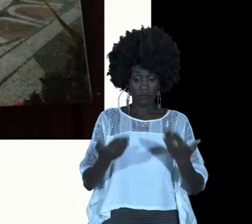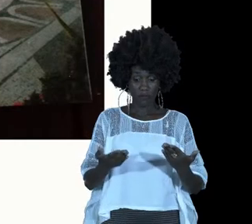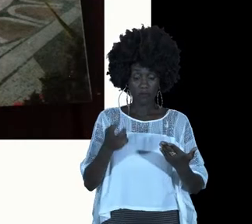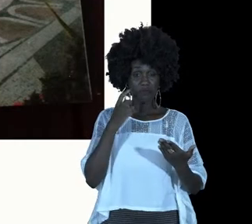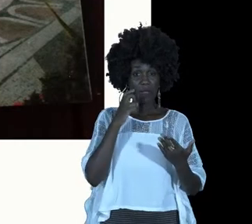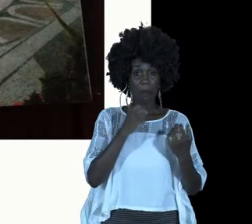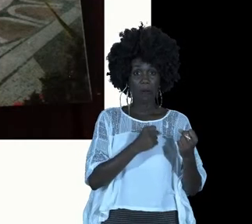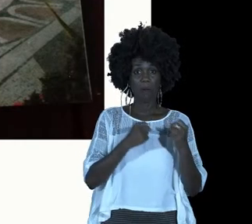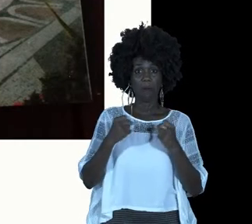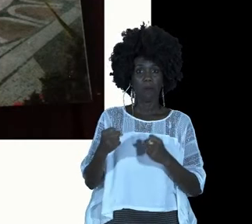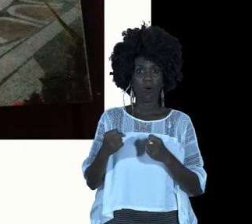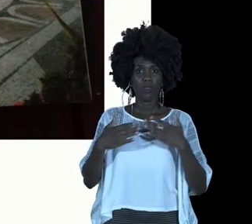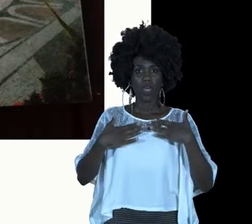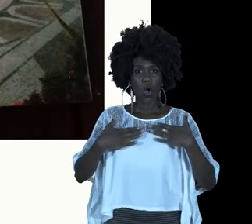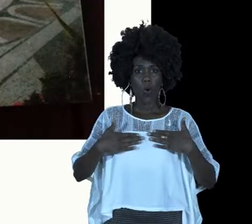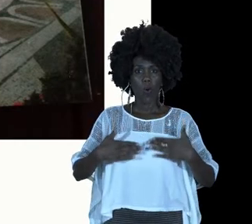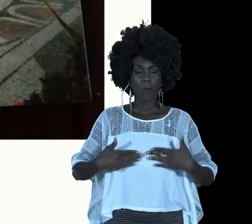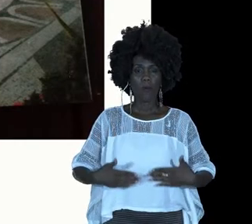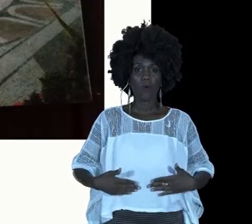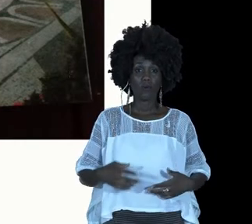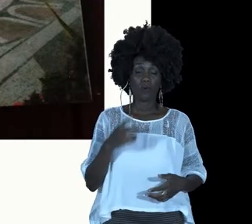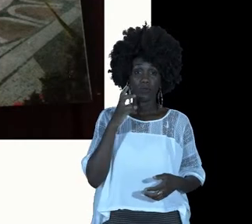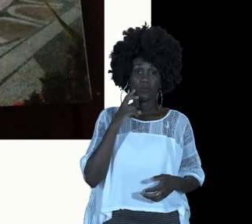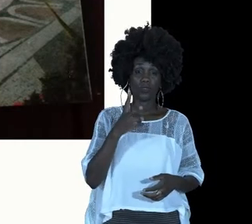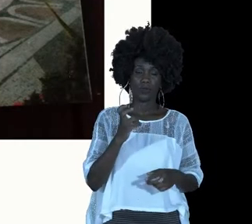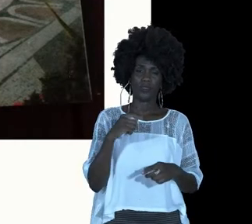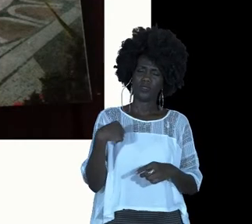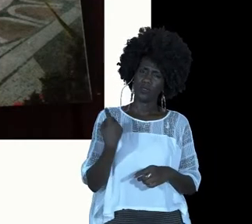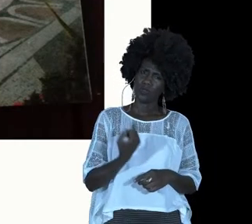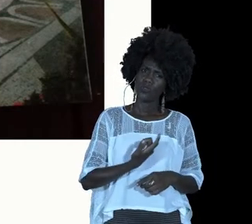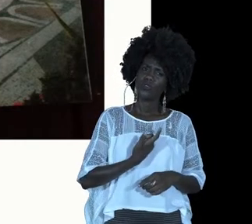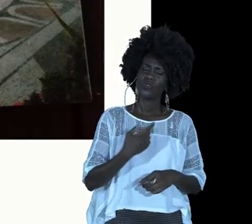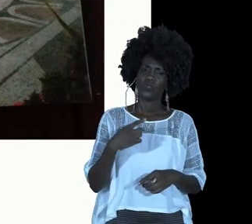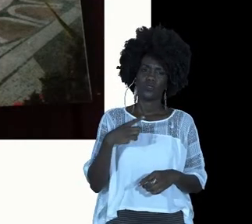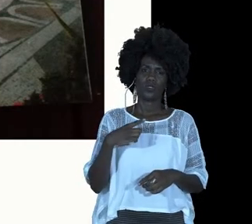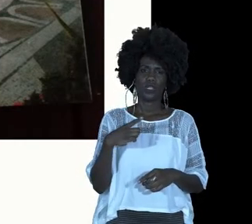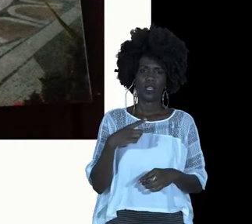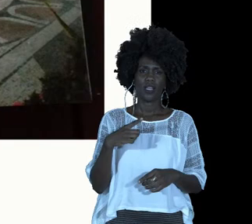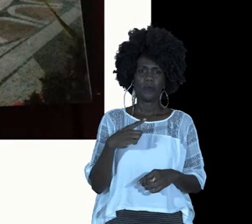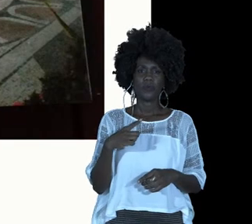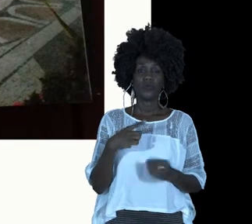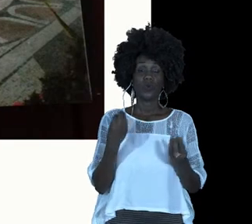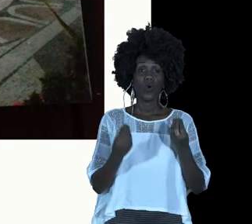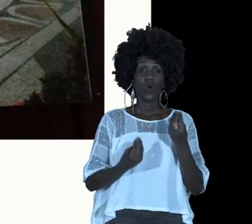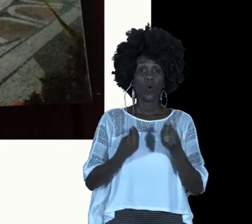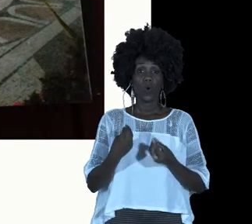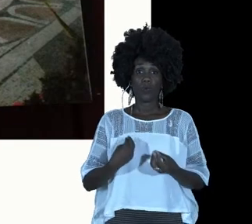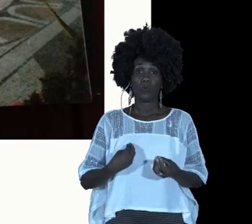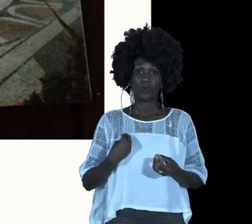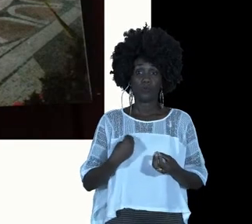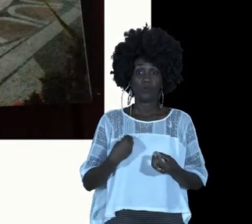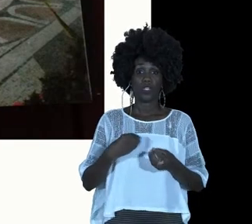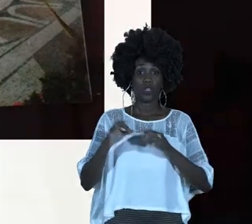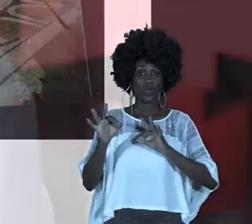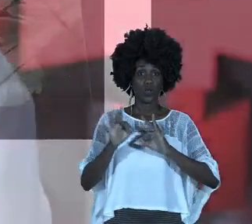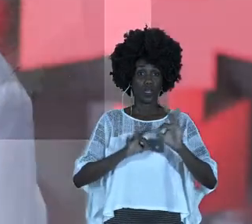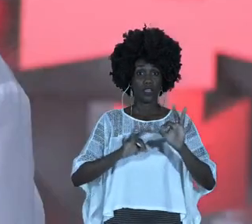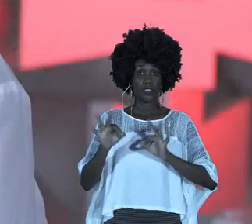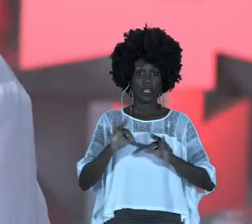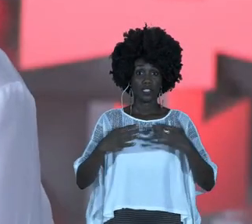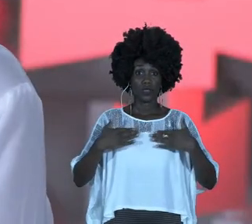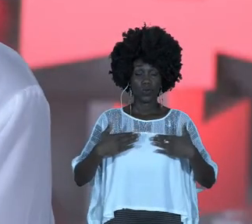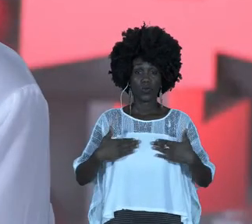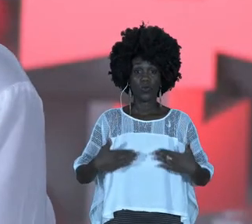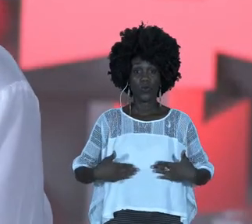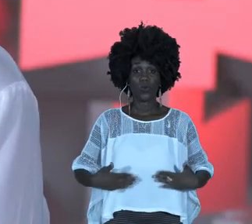envolvimento corporal, porque nós temos uma forma de estar, de ser, de organicidade do nosso